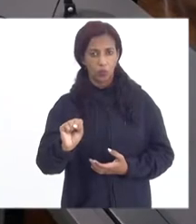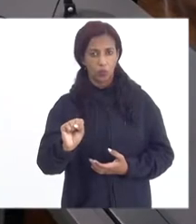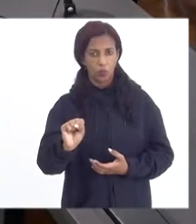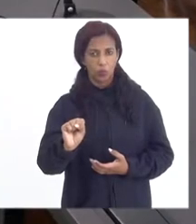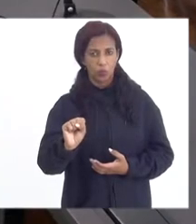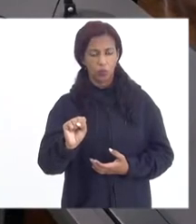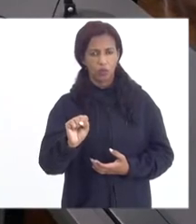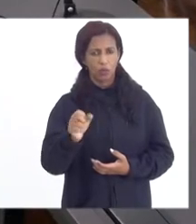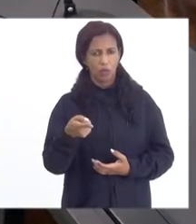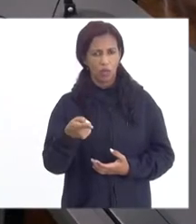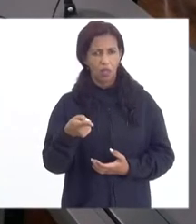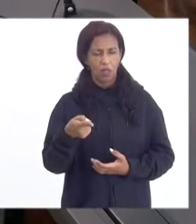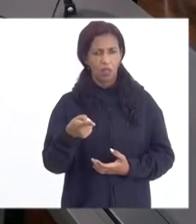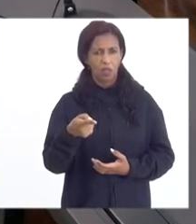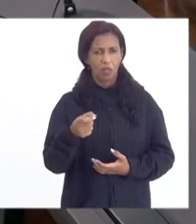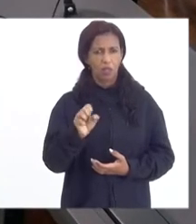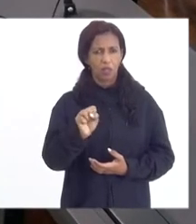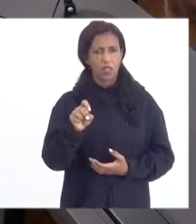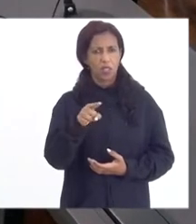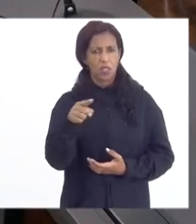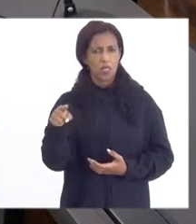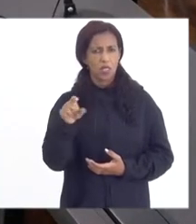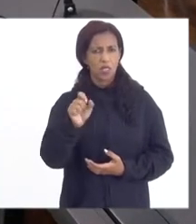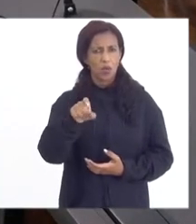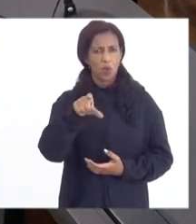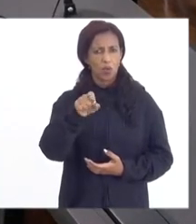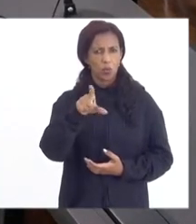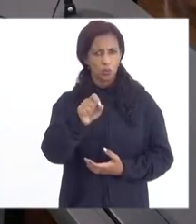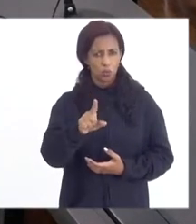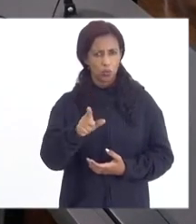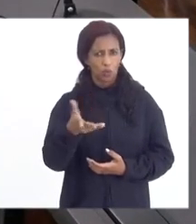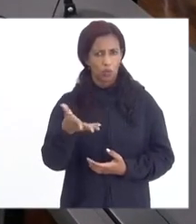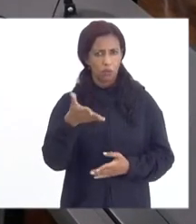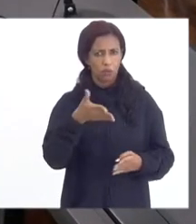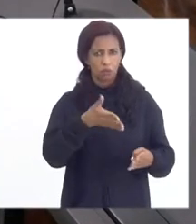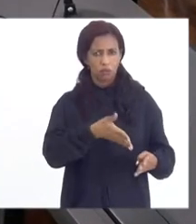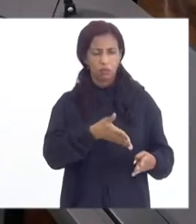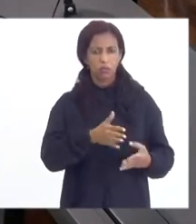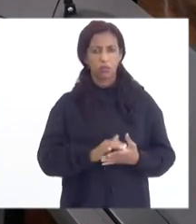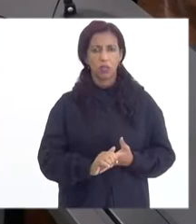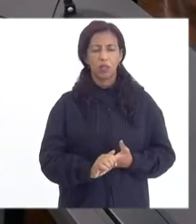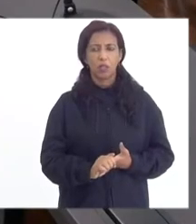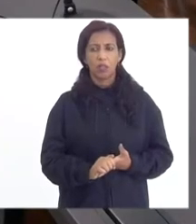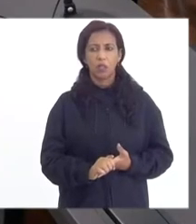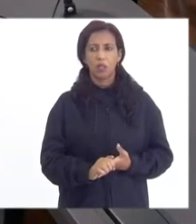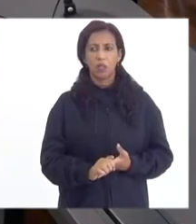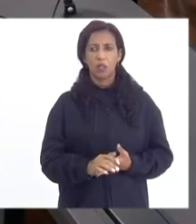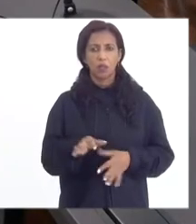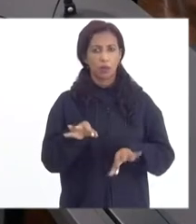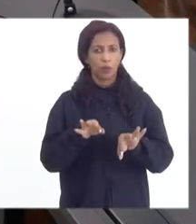azul. Vossa Excelência, ah, tá. Valdec tem um projeto nesse sentido. Então, o projeto PL.